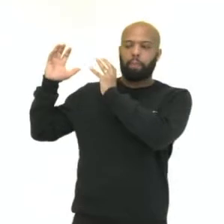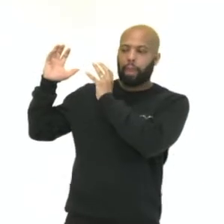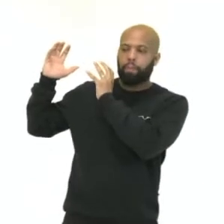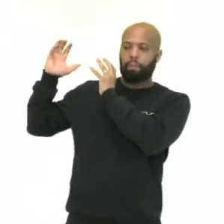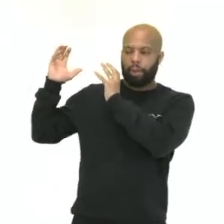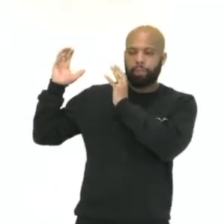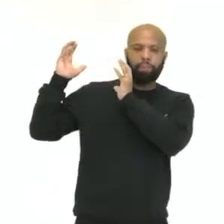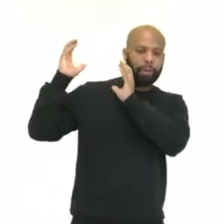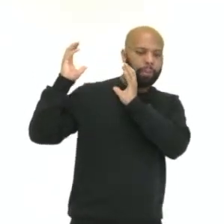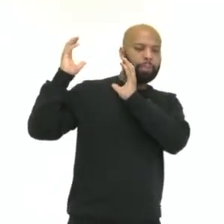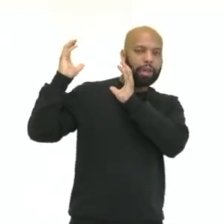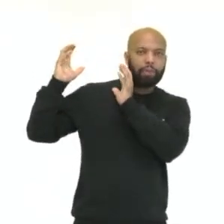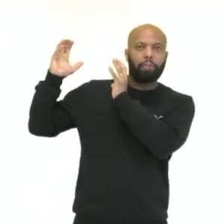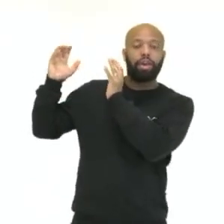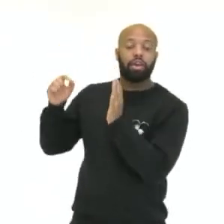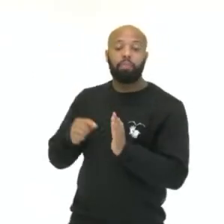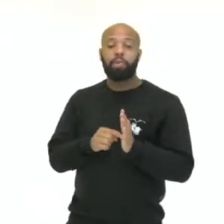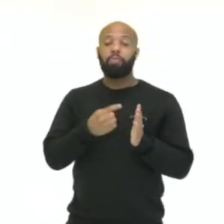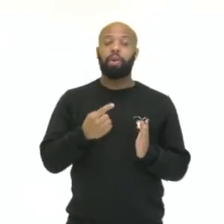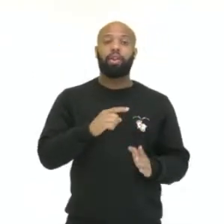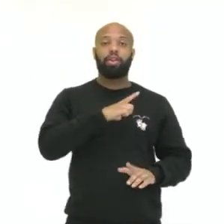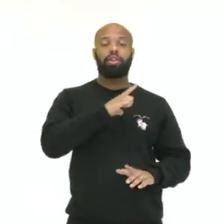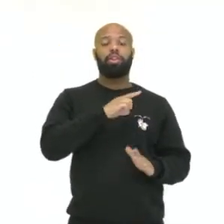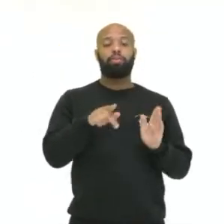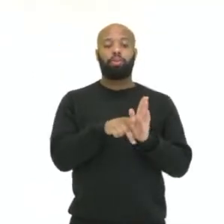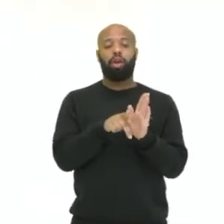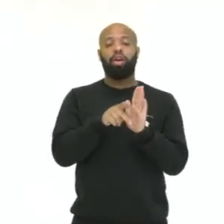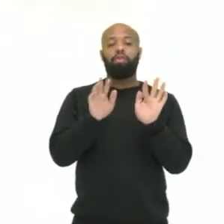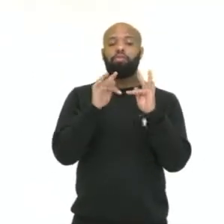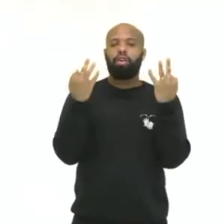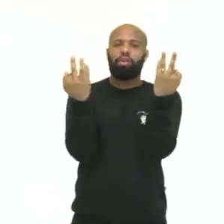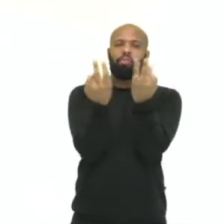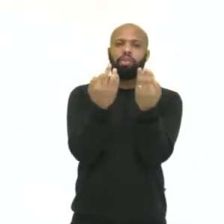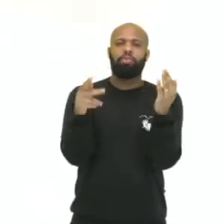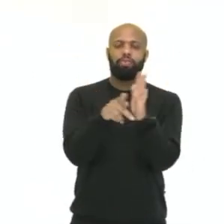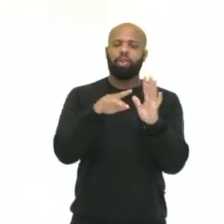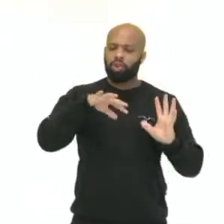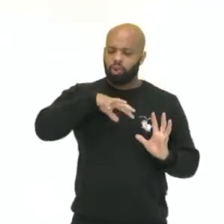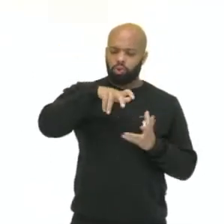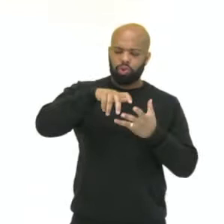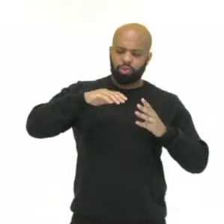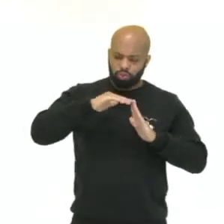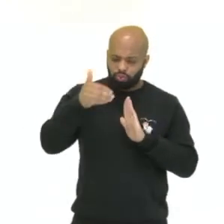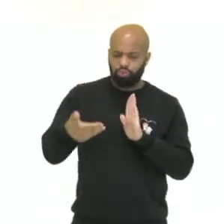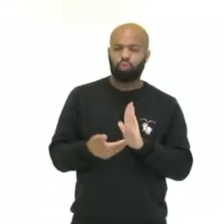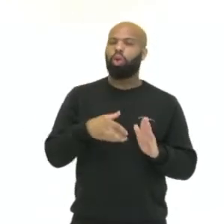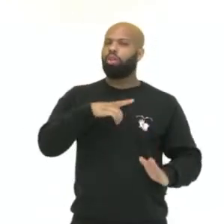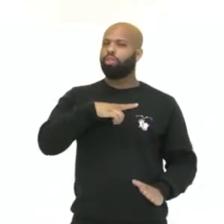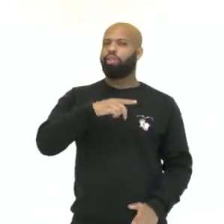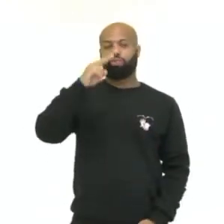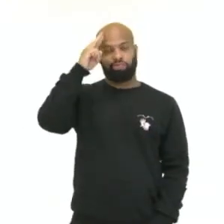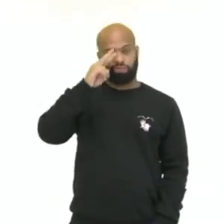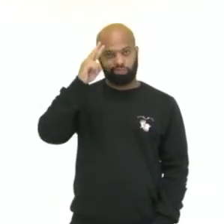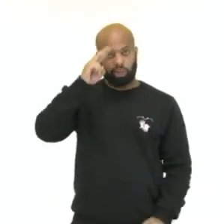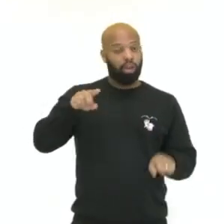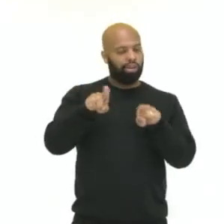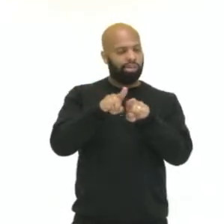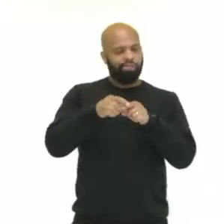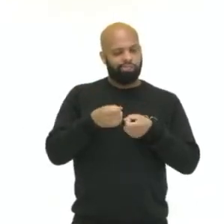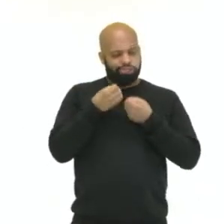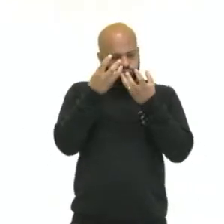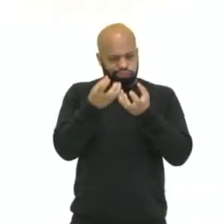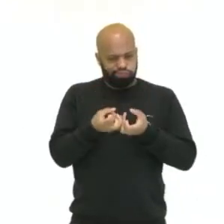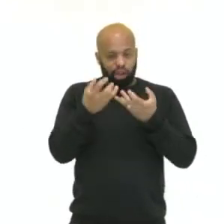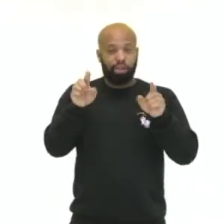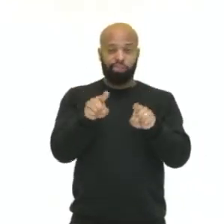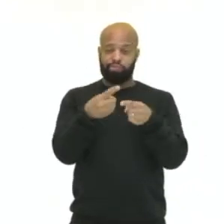chegou aos lares das famílias no mundo todo, levando histórias, jornalismo e música em tempo real.